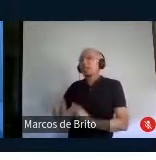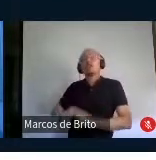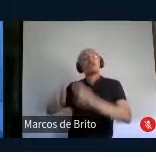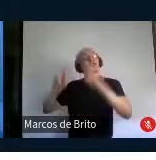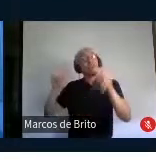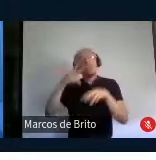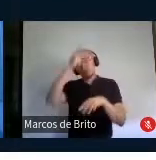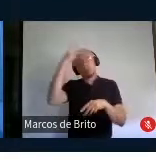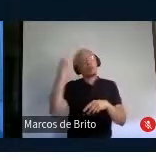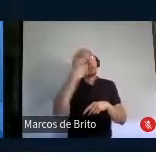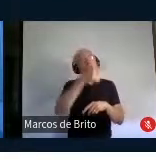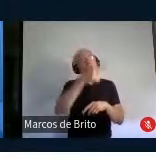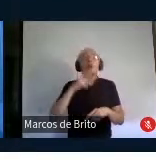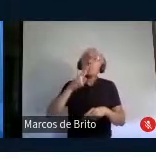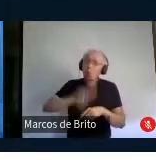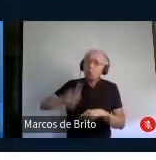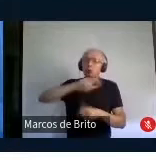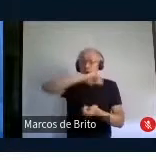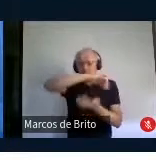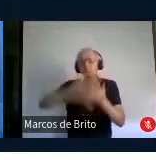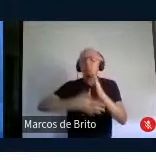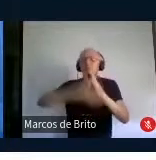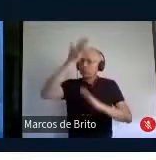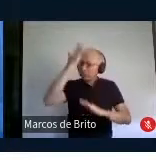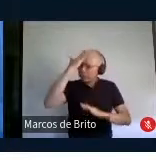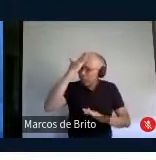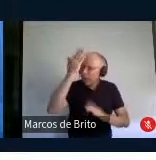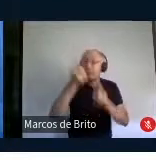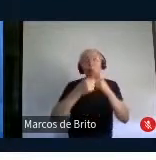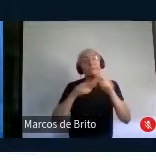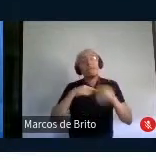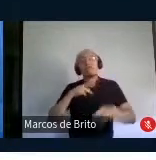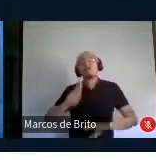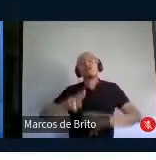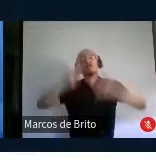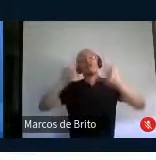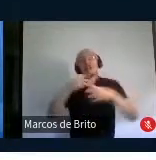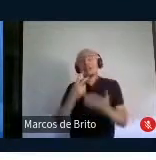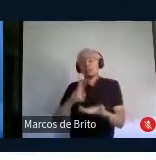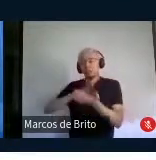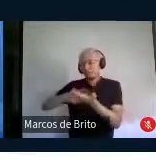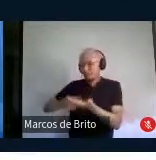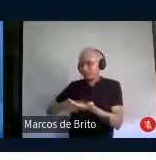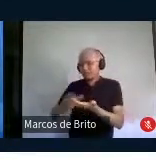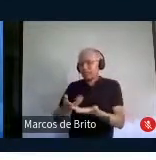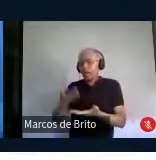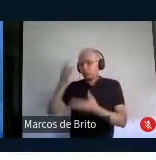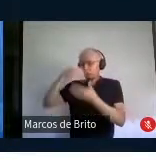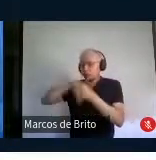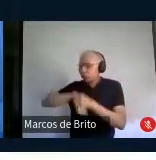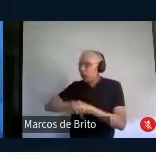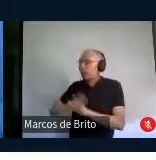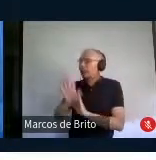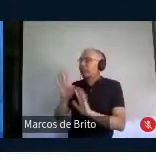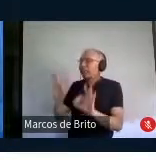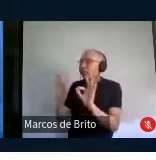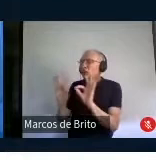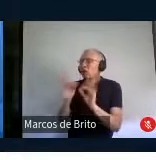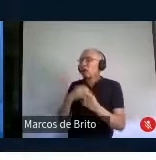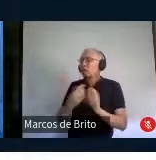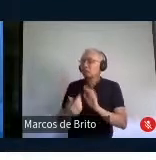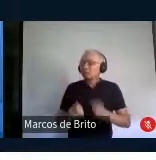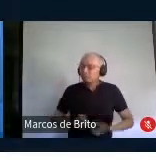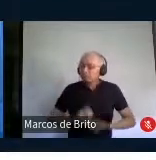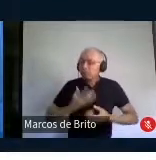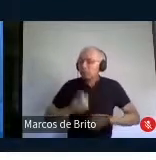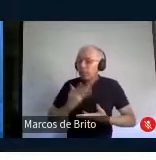bilíngues não tradutores, que consiste em um sistema subjacente de conhecimentos declarativos e em